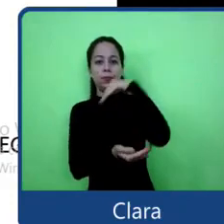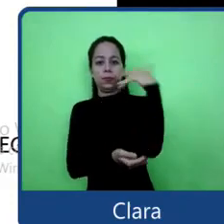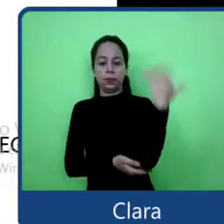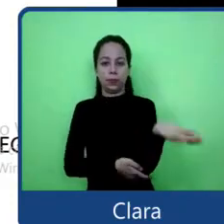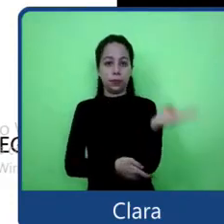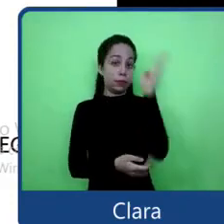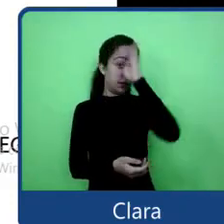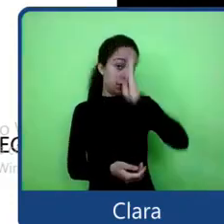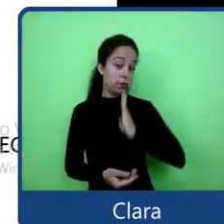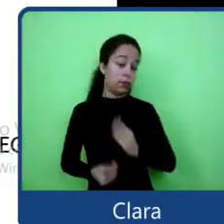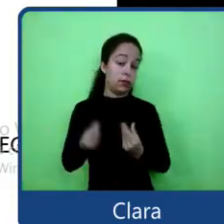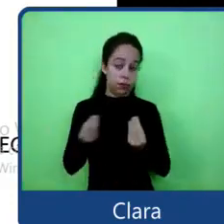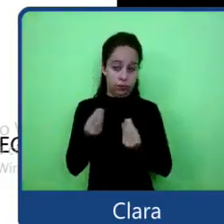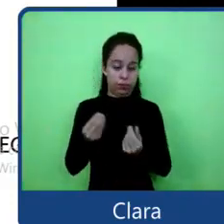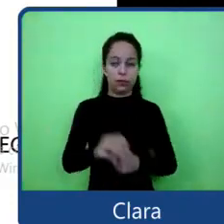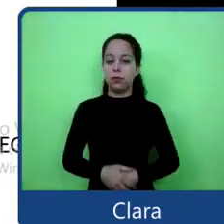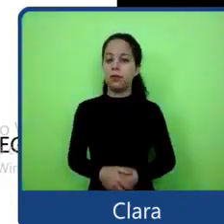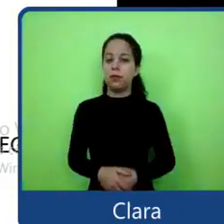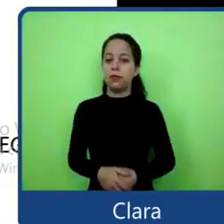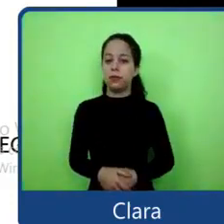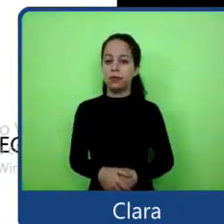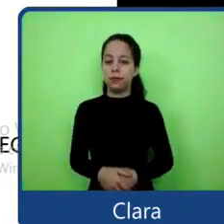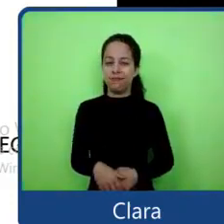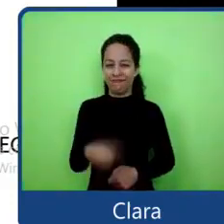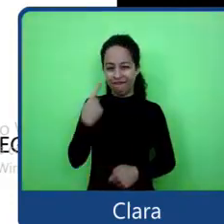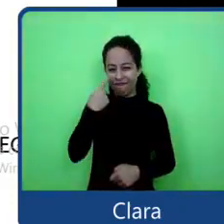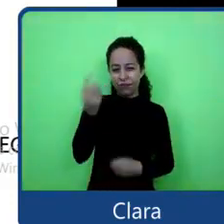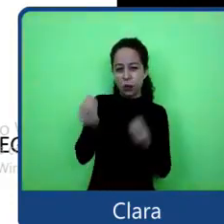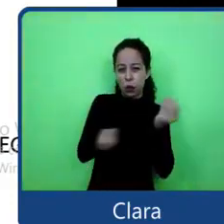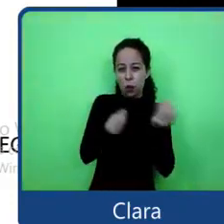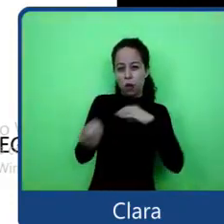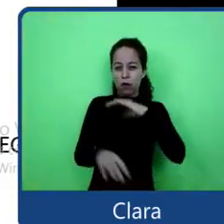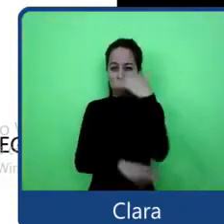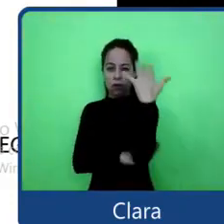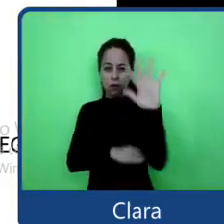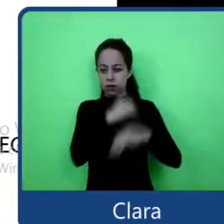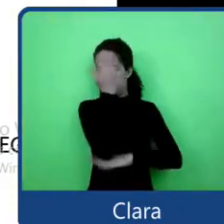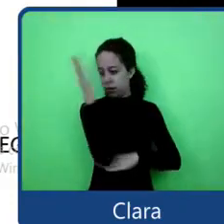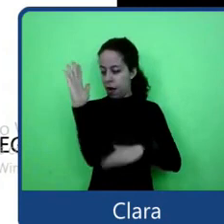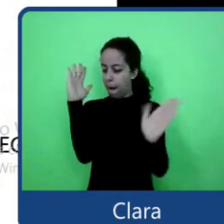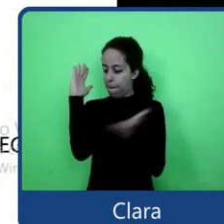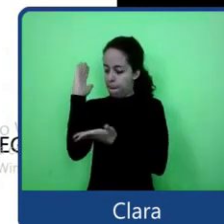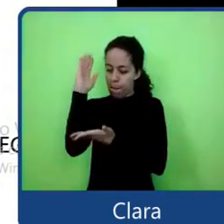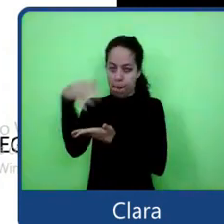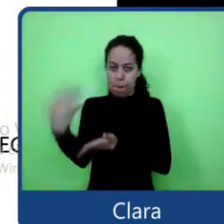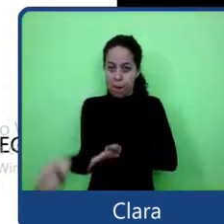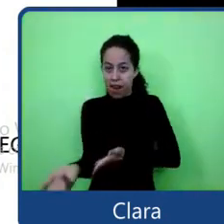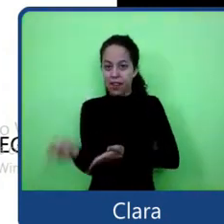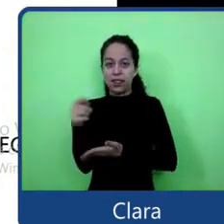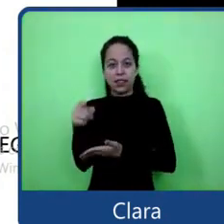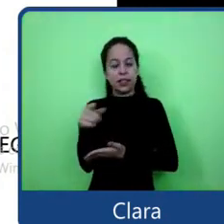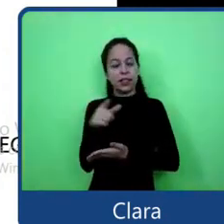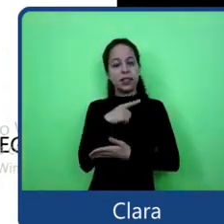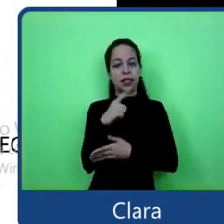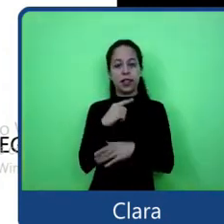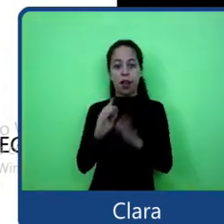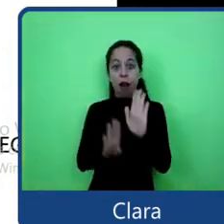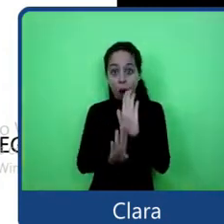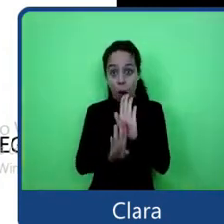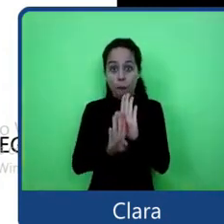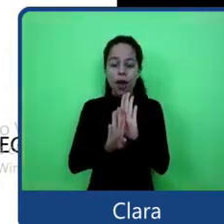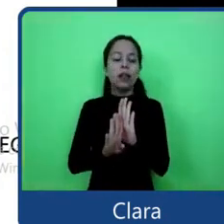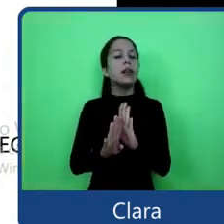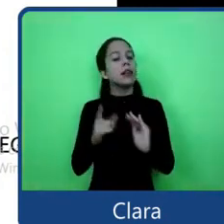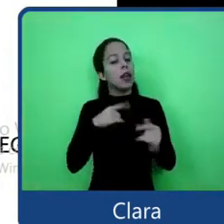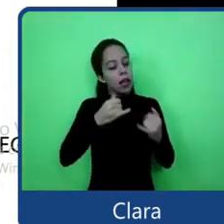acompanharam a linha, né, do desmatamento. E a gente vê aqui que nessa época aqui de 2004, 2005,